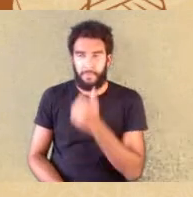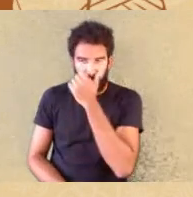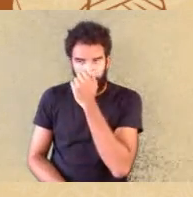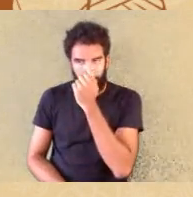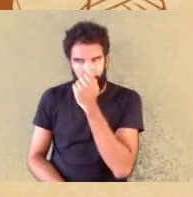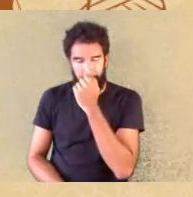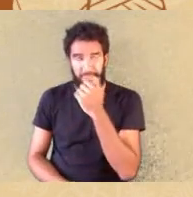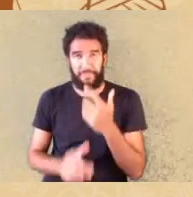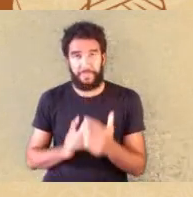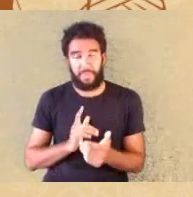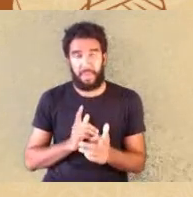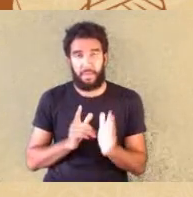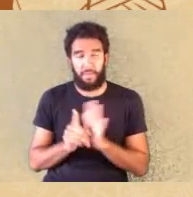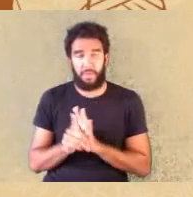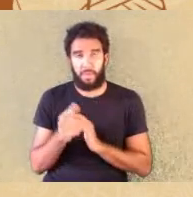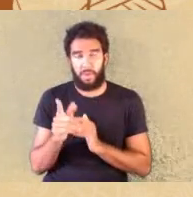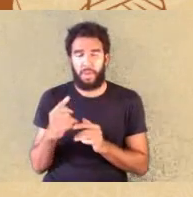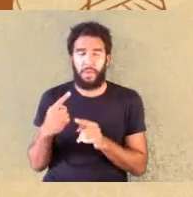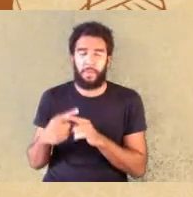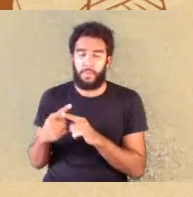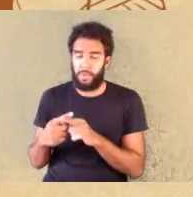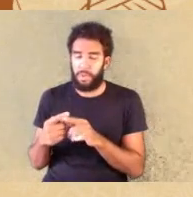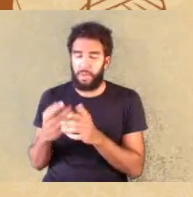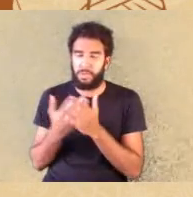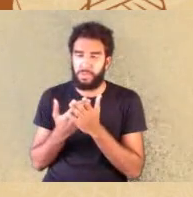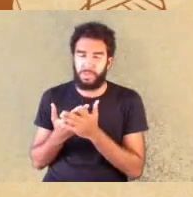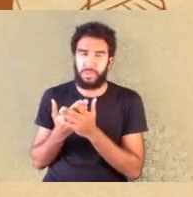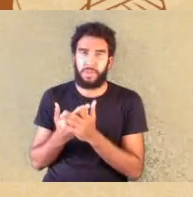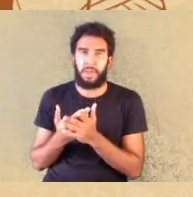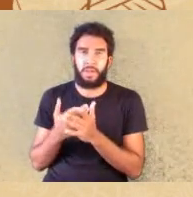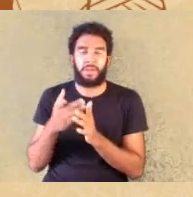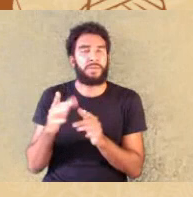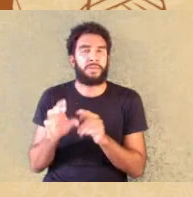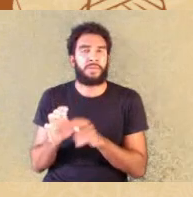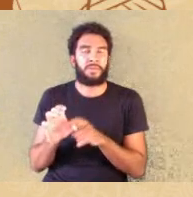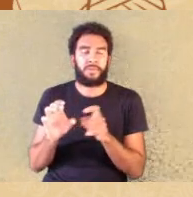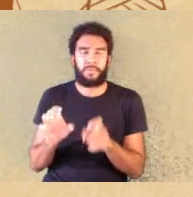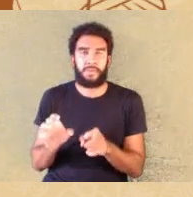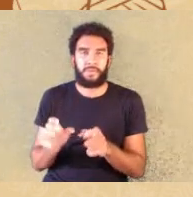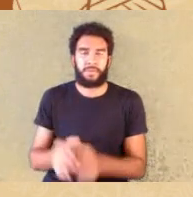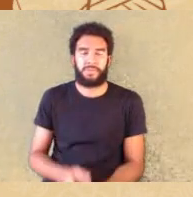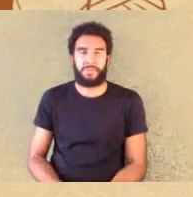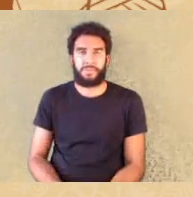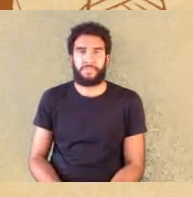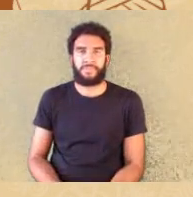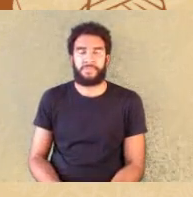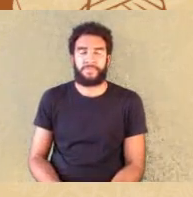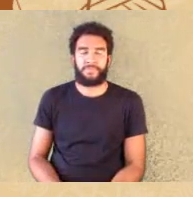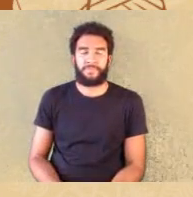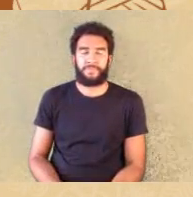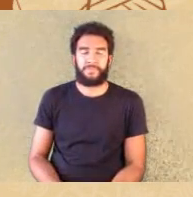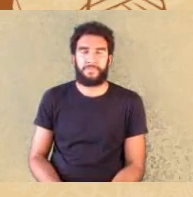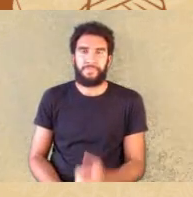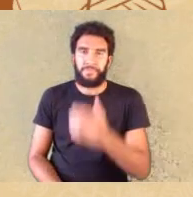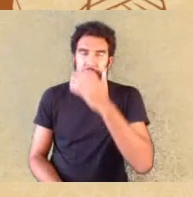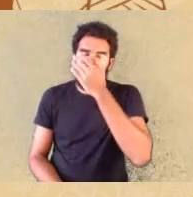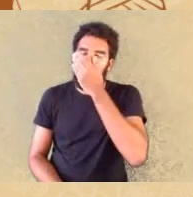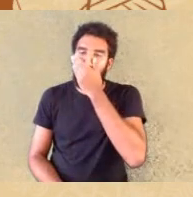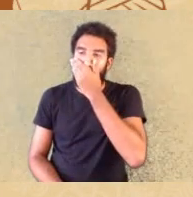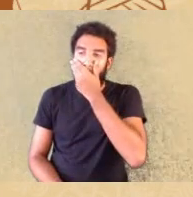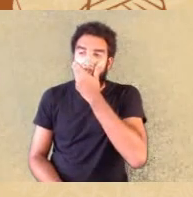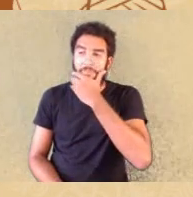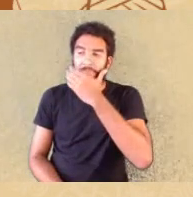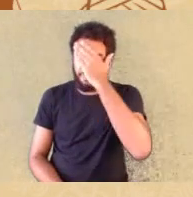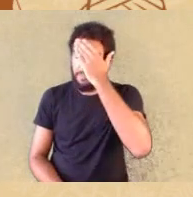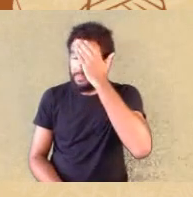né? Por que estudar saúde mental de minorias sexuais e de gênero? Porque eu tenho um genérico que a gente achou, porque cada